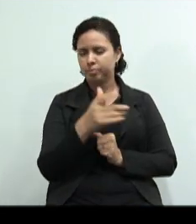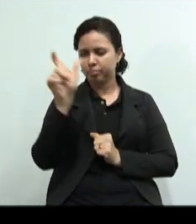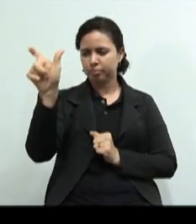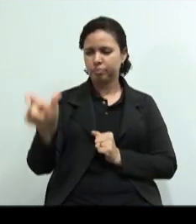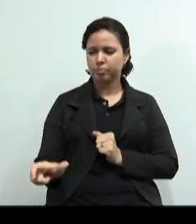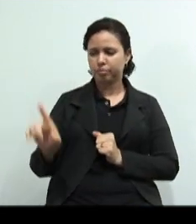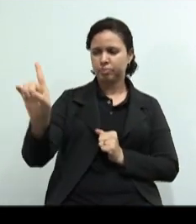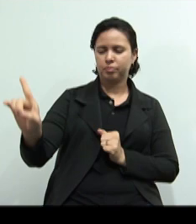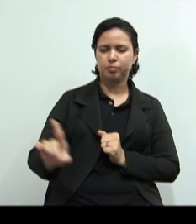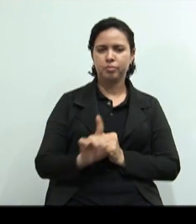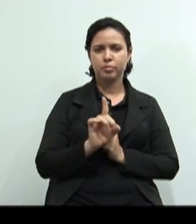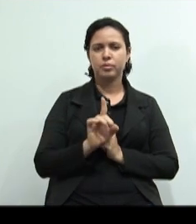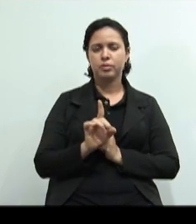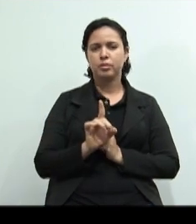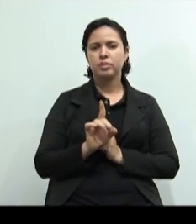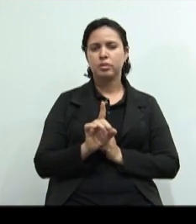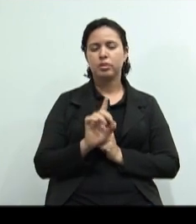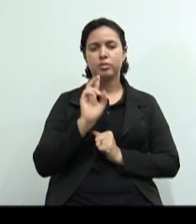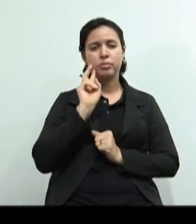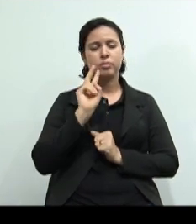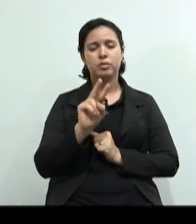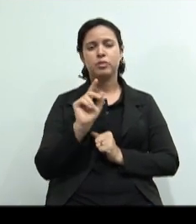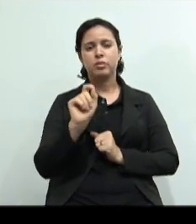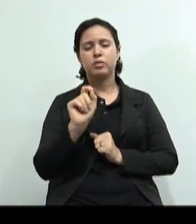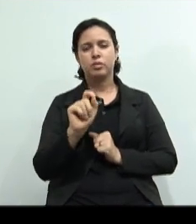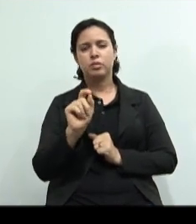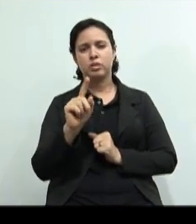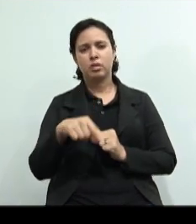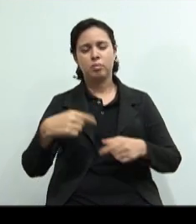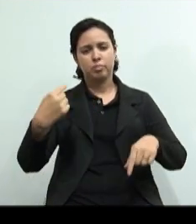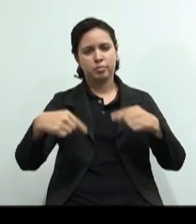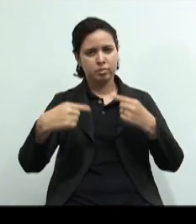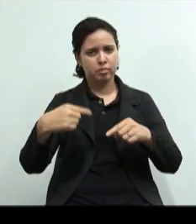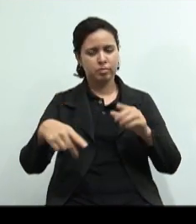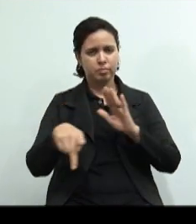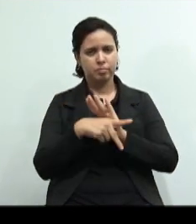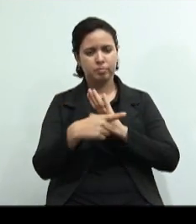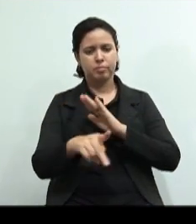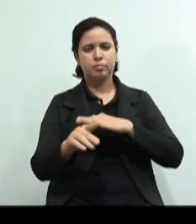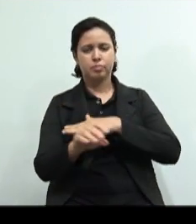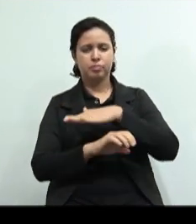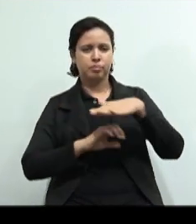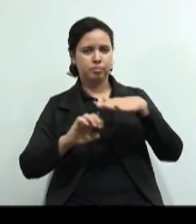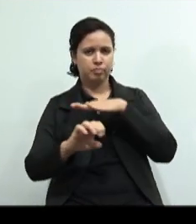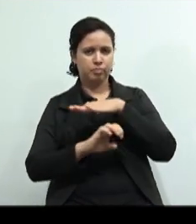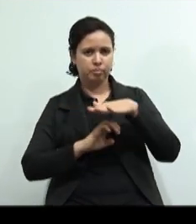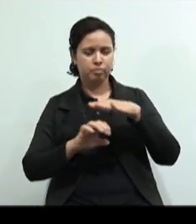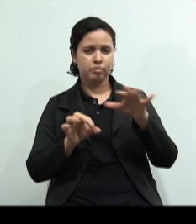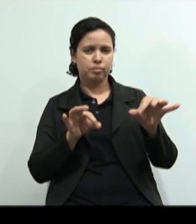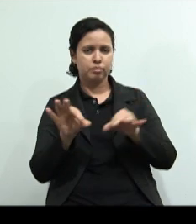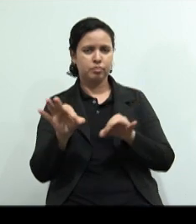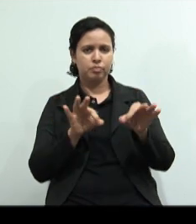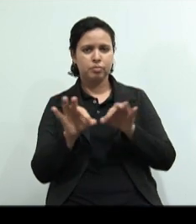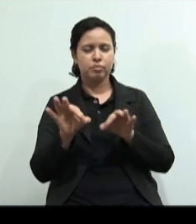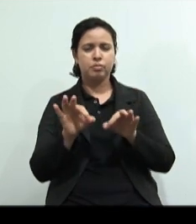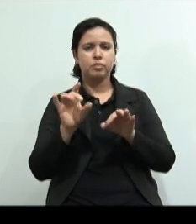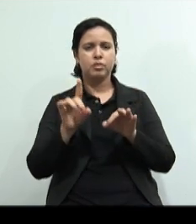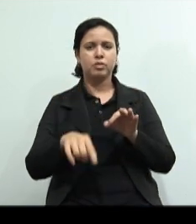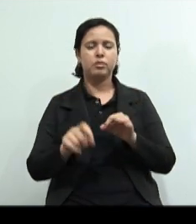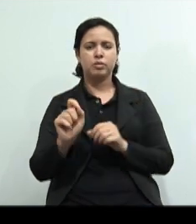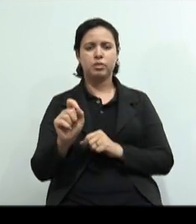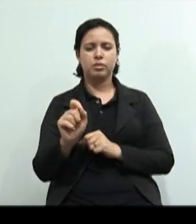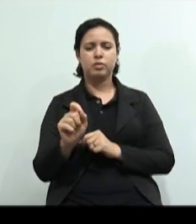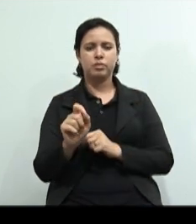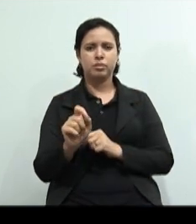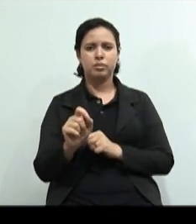cliente, considerando também a política da empresa. Então, planejar, gente, é exatamente isso, é